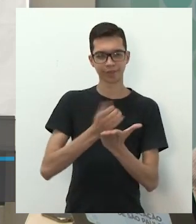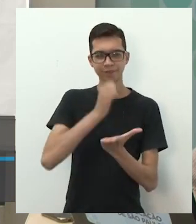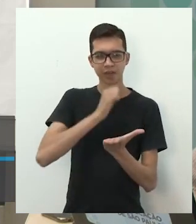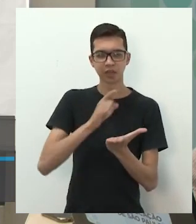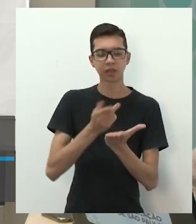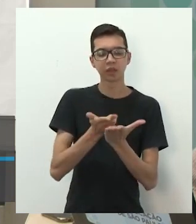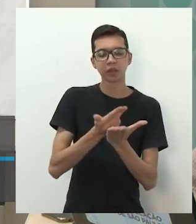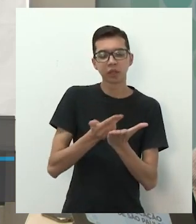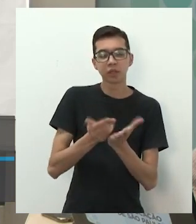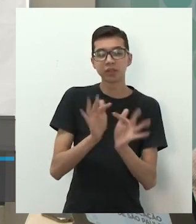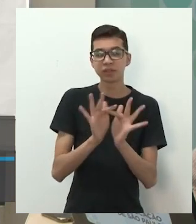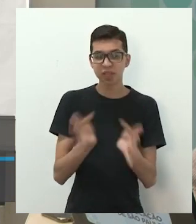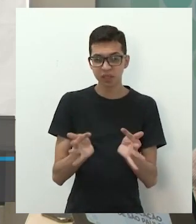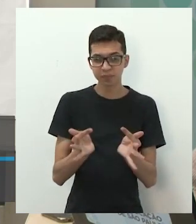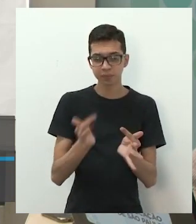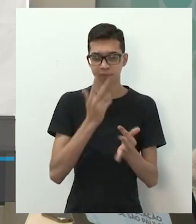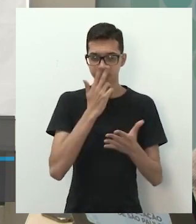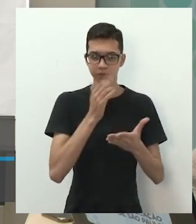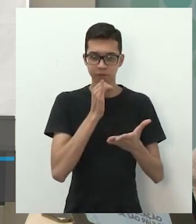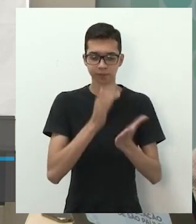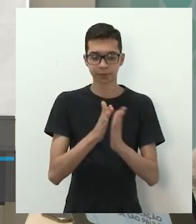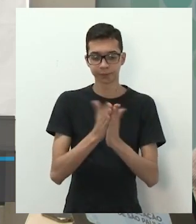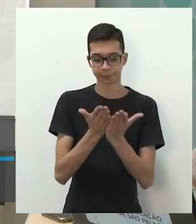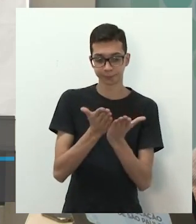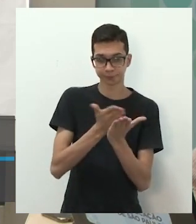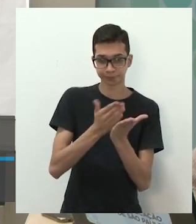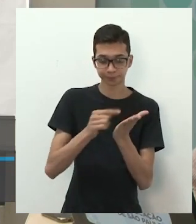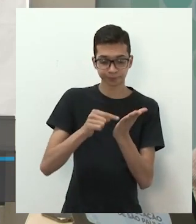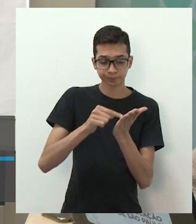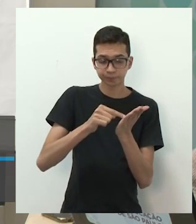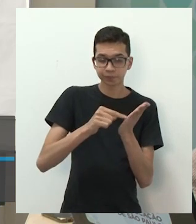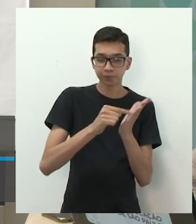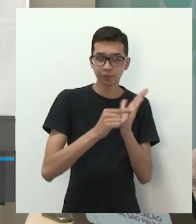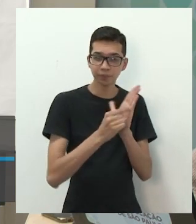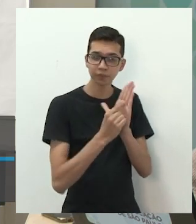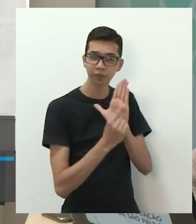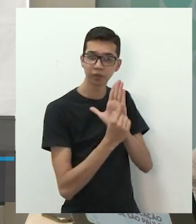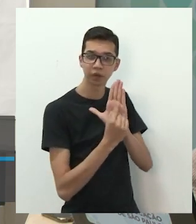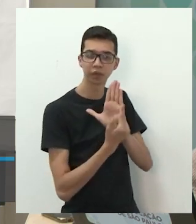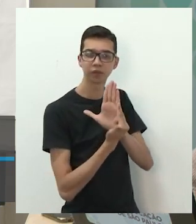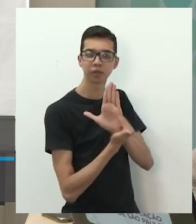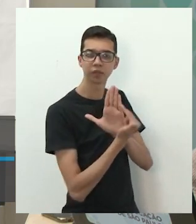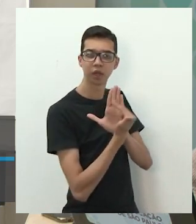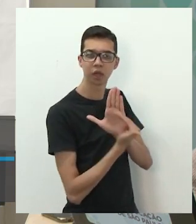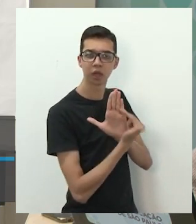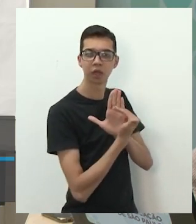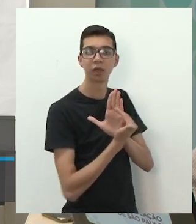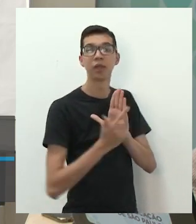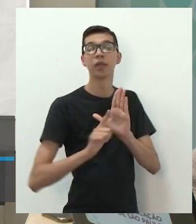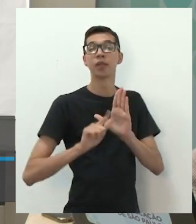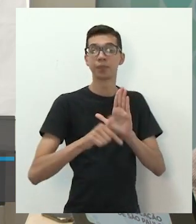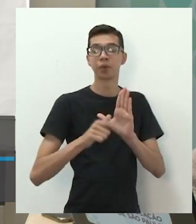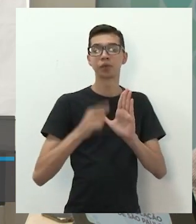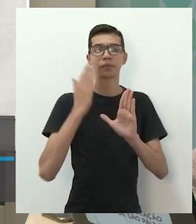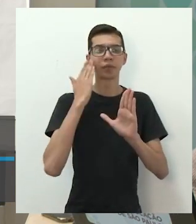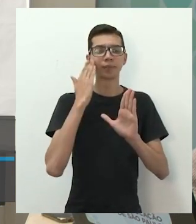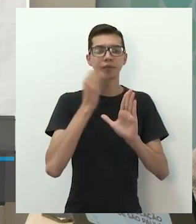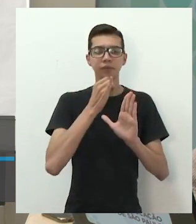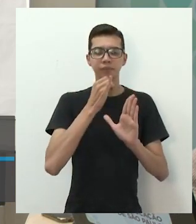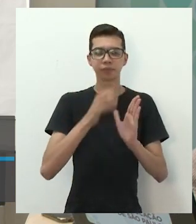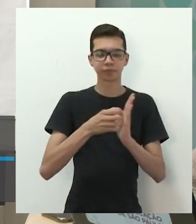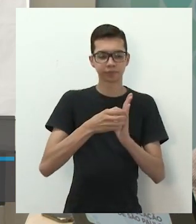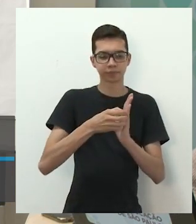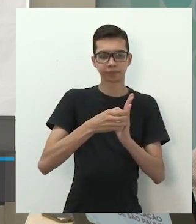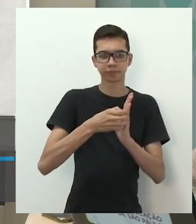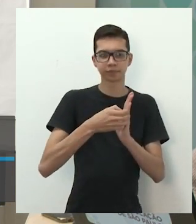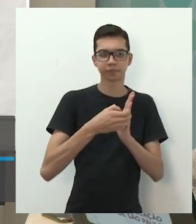simplesinho, só na pontinha das páginas, e fazer esse movimento aqui, né, de tentar girar rapidamente essas páginas,